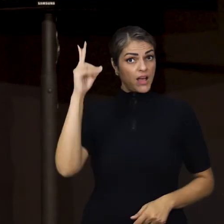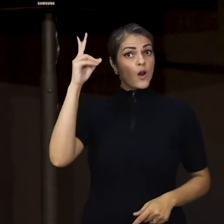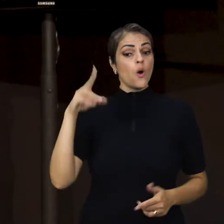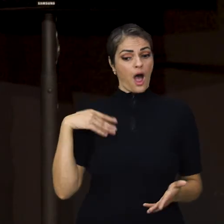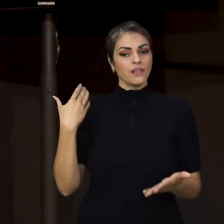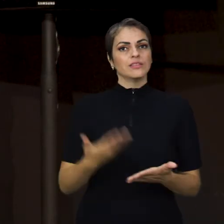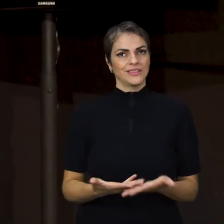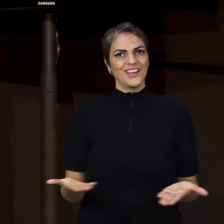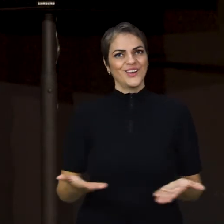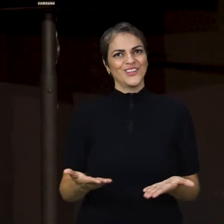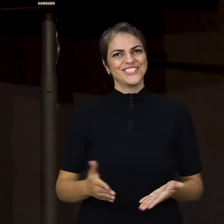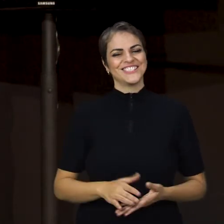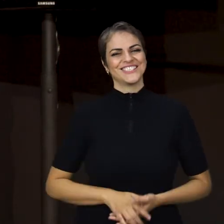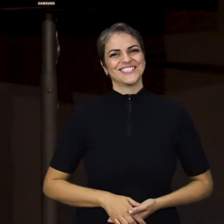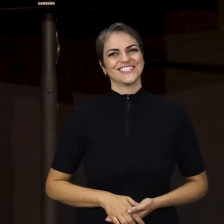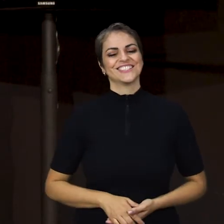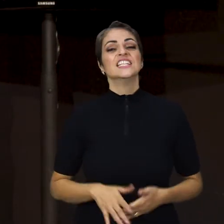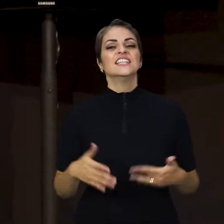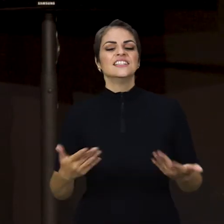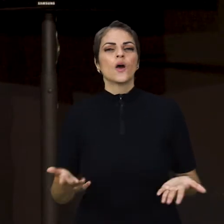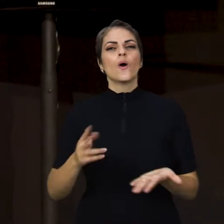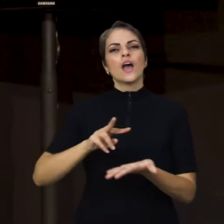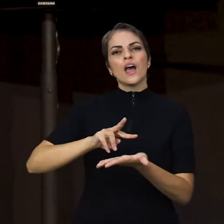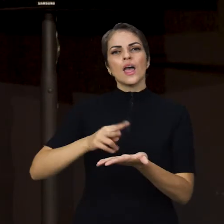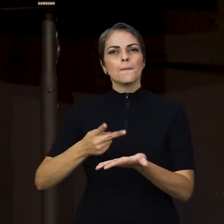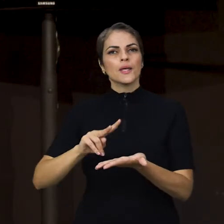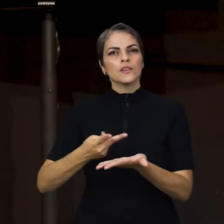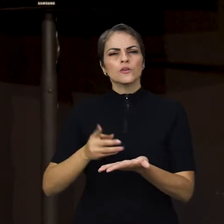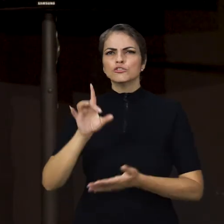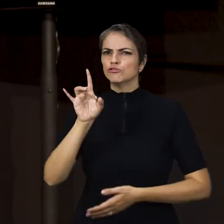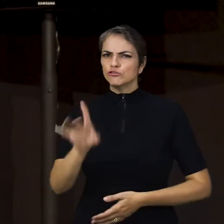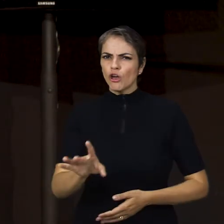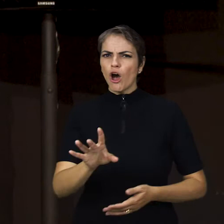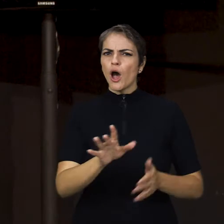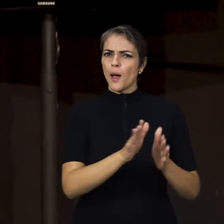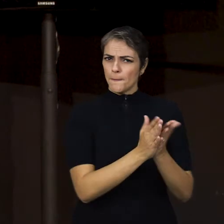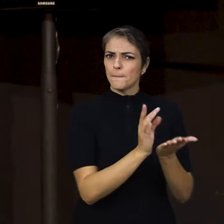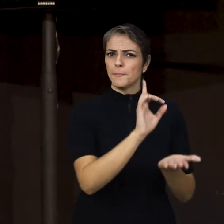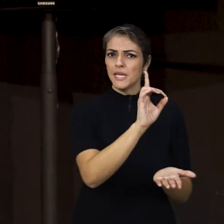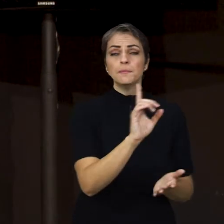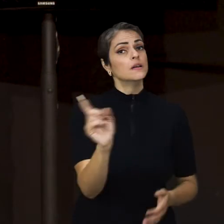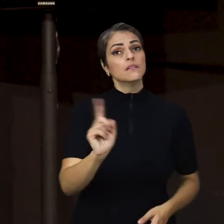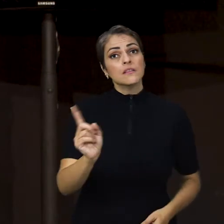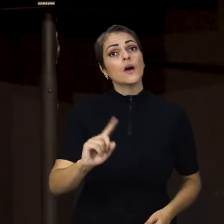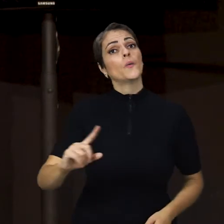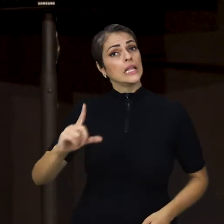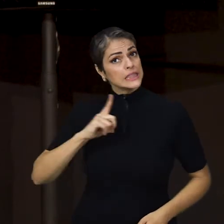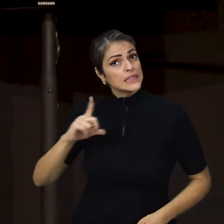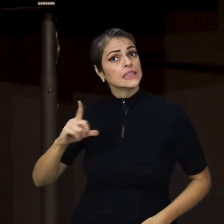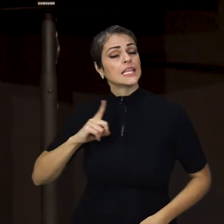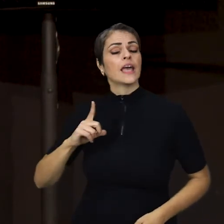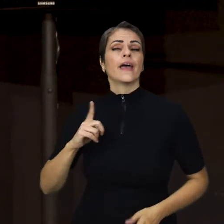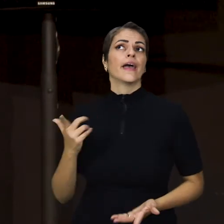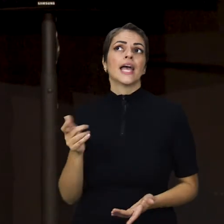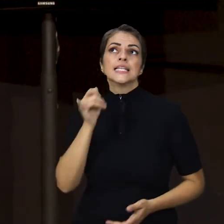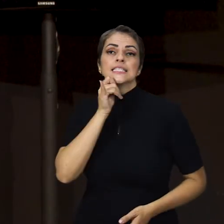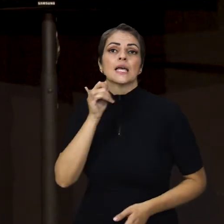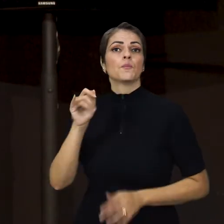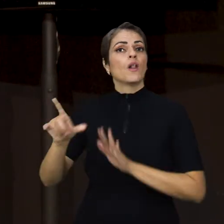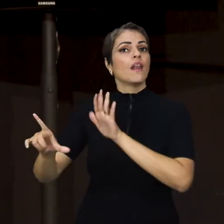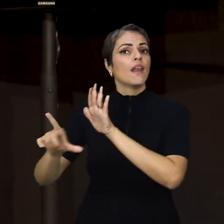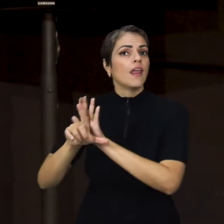Então, hermenêutica é um termo que não é restrito ao ambiente teológico. Existe hermenêutica jurídica, existem outras